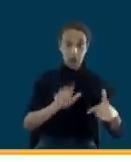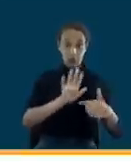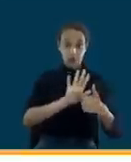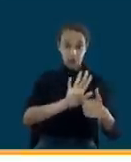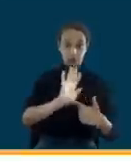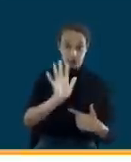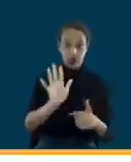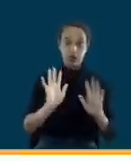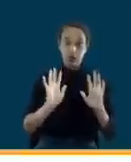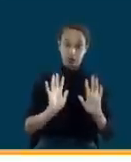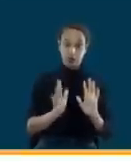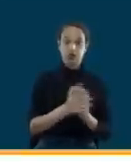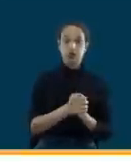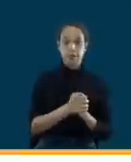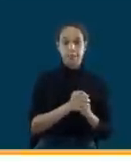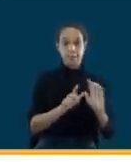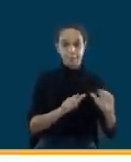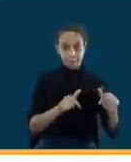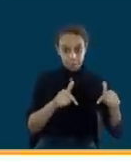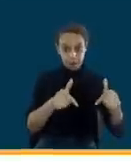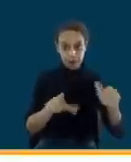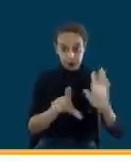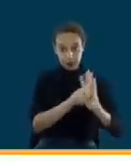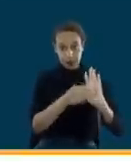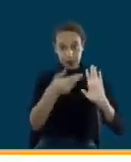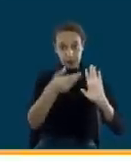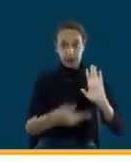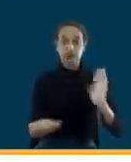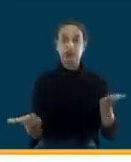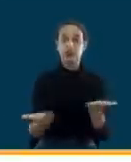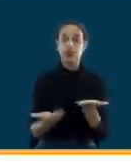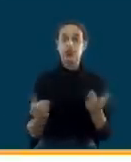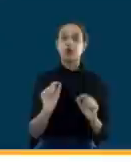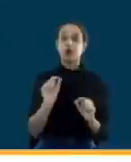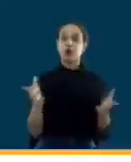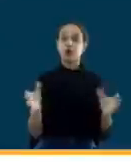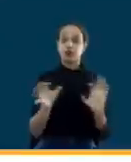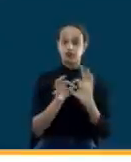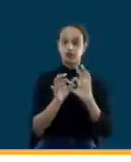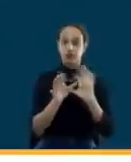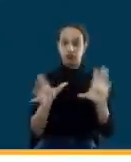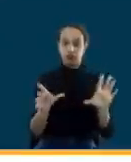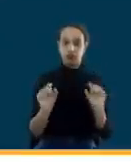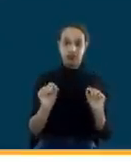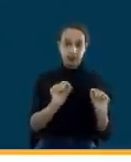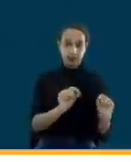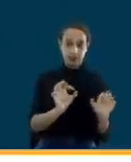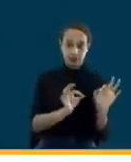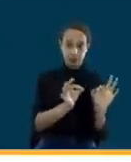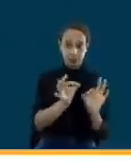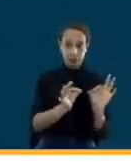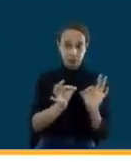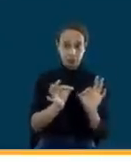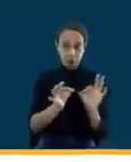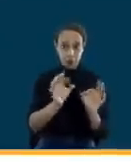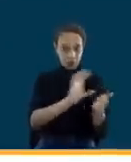efeitos mais importantes da lei agora é permitir que essa rearticulação necessária para